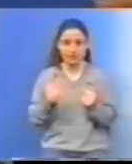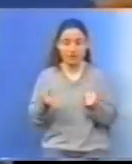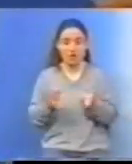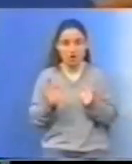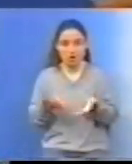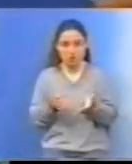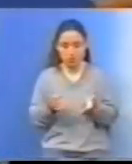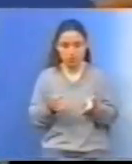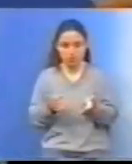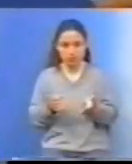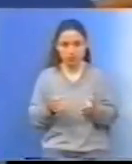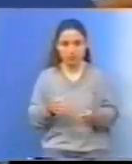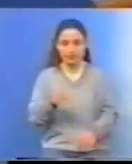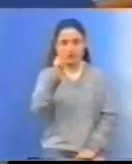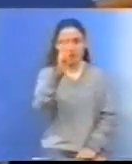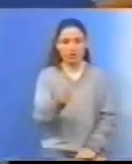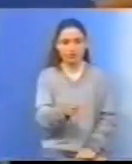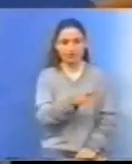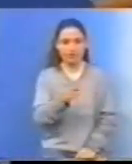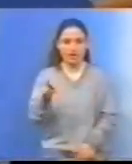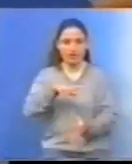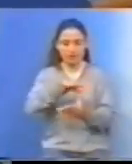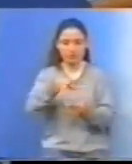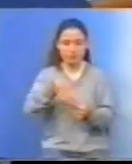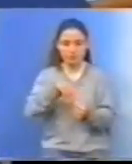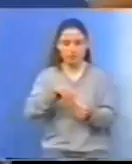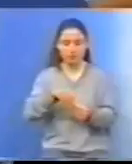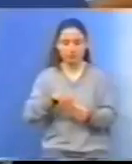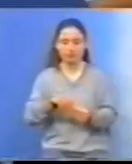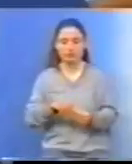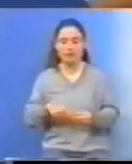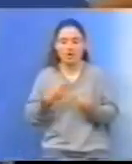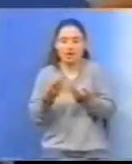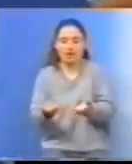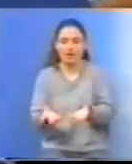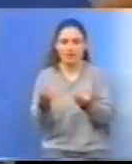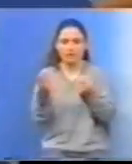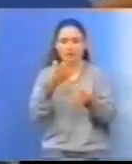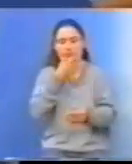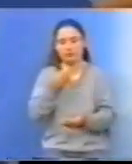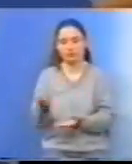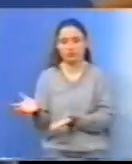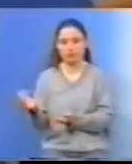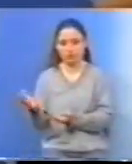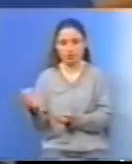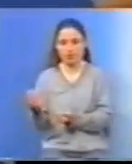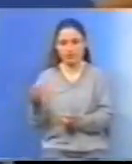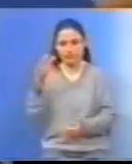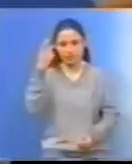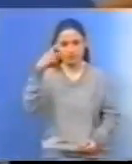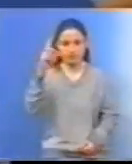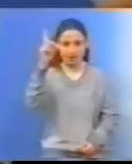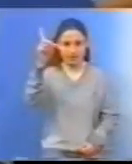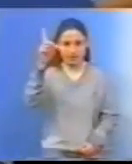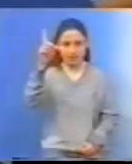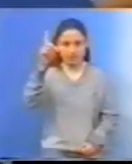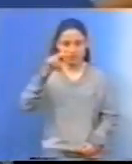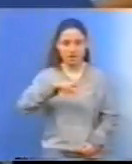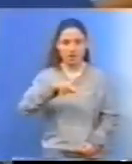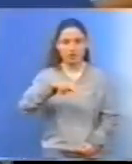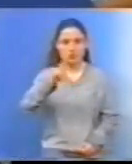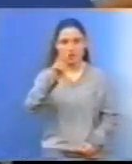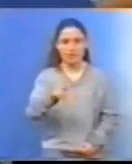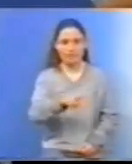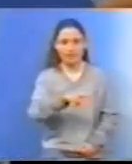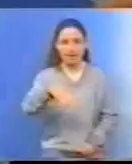multidão de jovens. É interessante, são dois valores, o padre Marcelo, o padre Zeca e outros